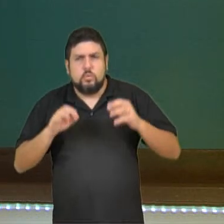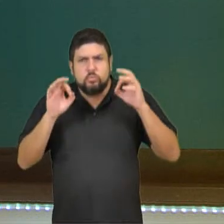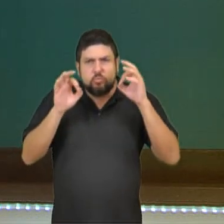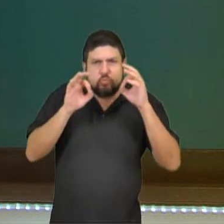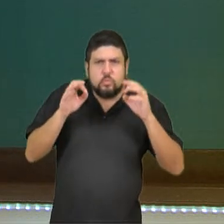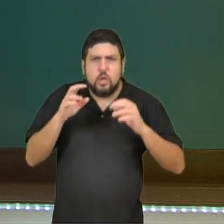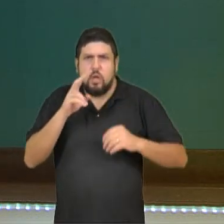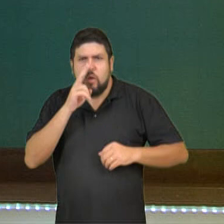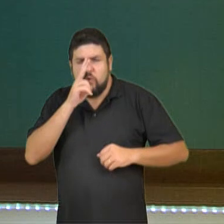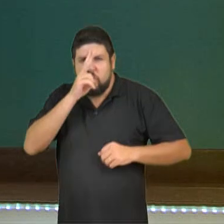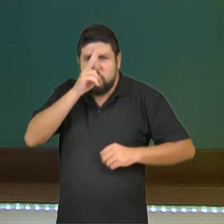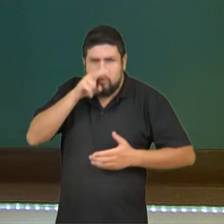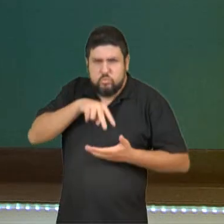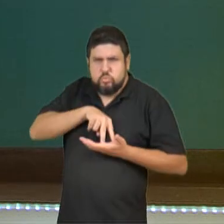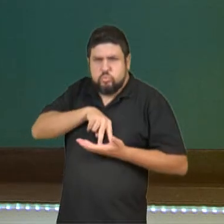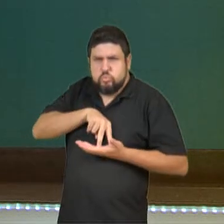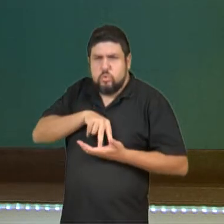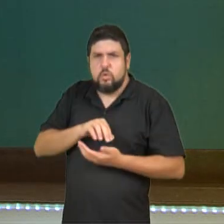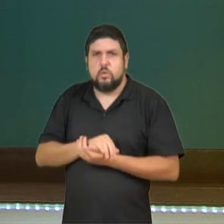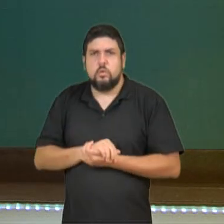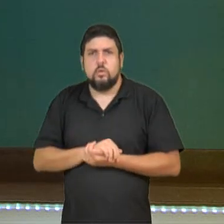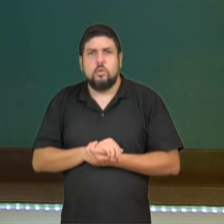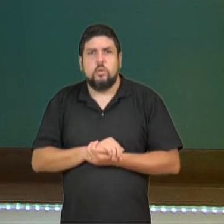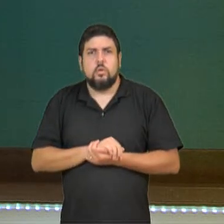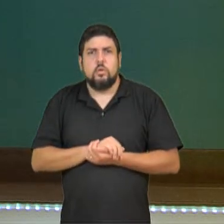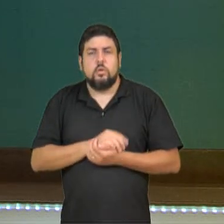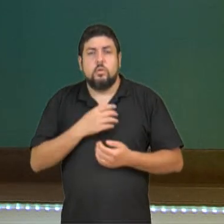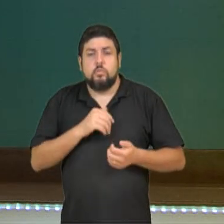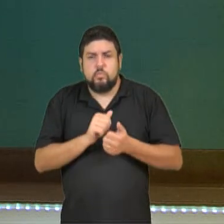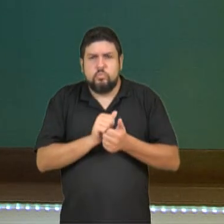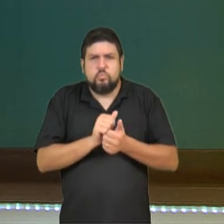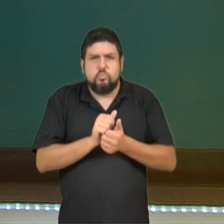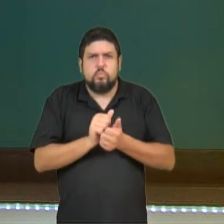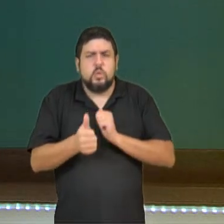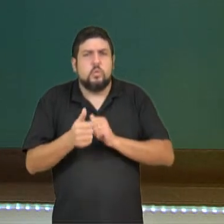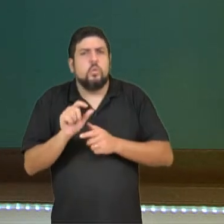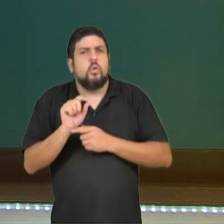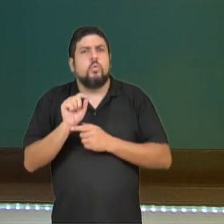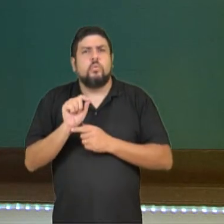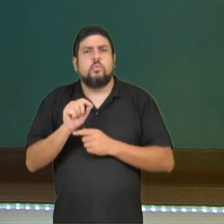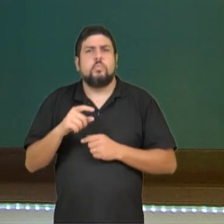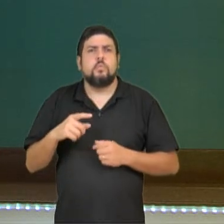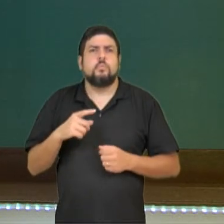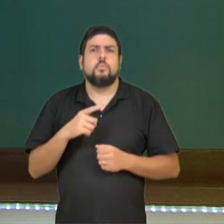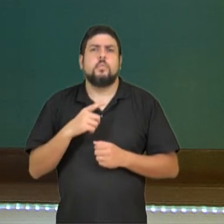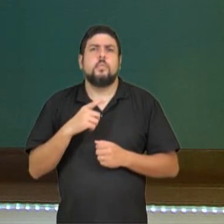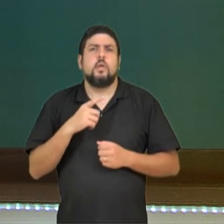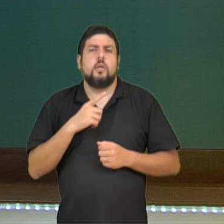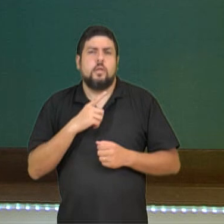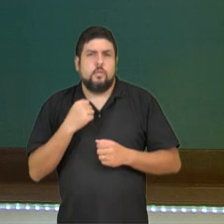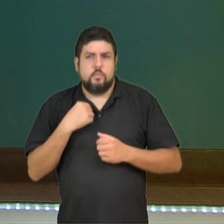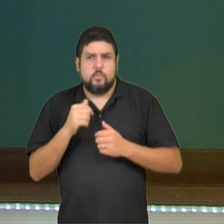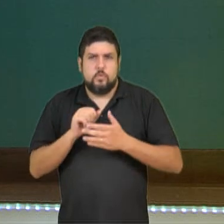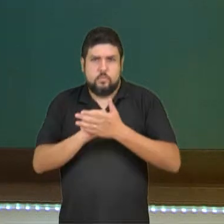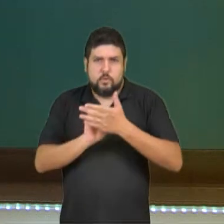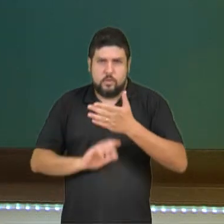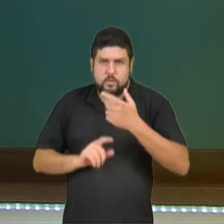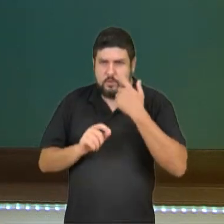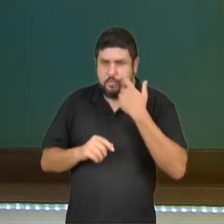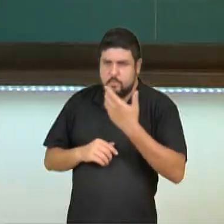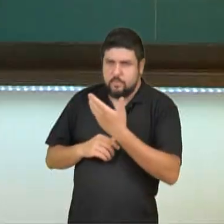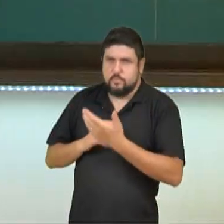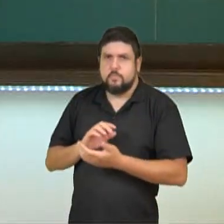resistência, força. Então, todos os esportes que utilizam essas capacidades físicas, a gente poderia ter citado nesse exercício aqui.